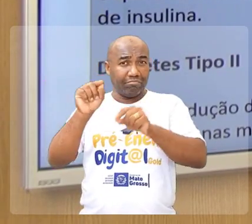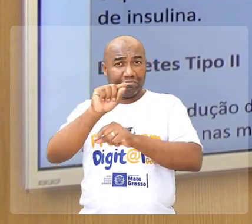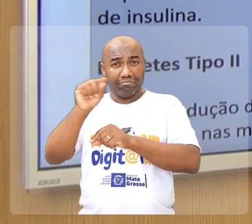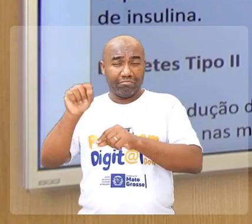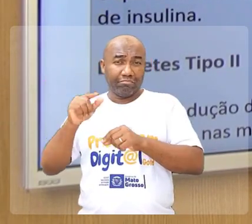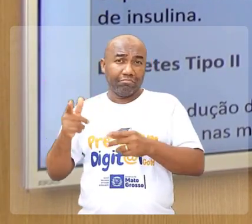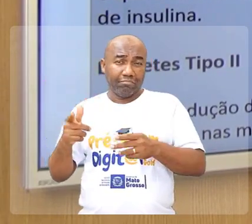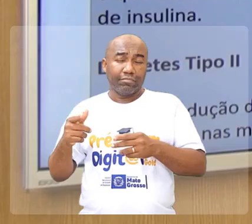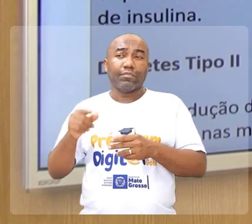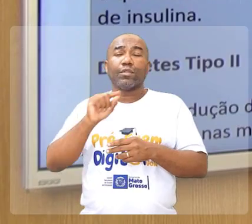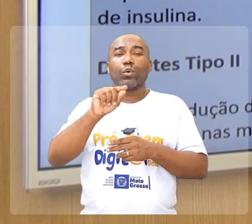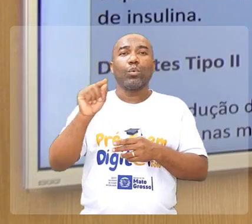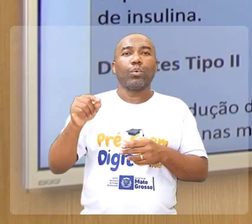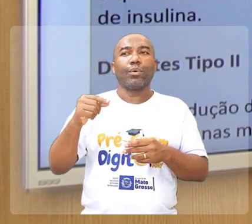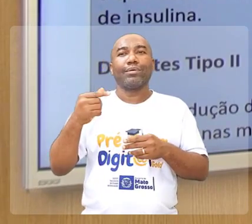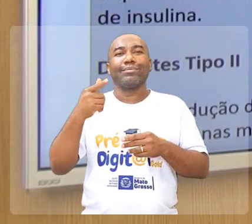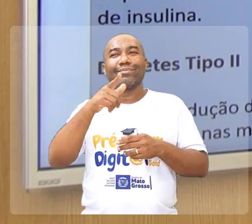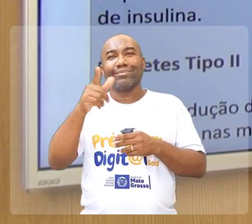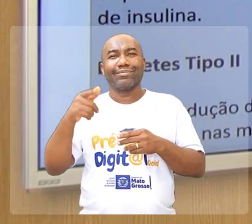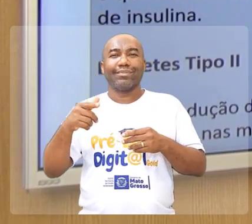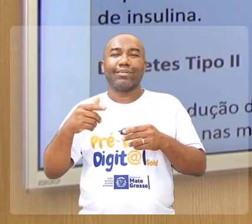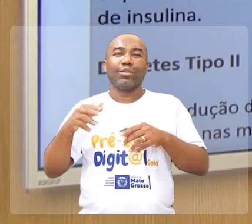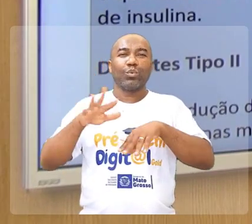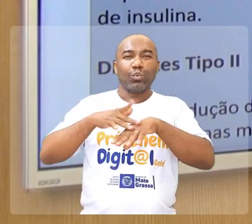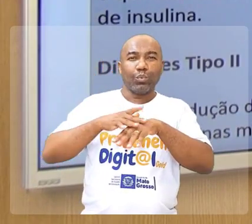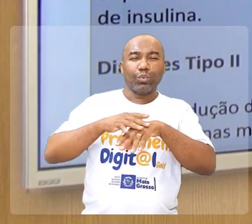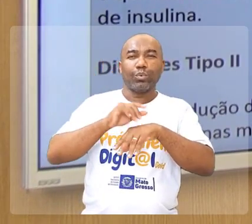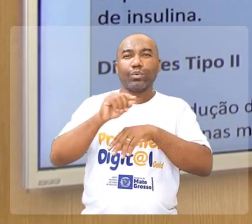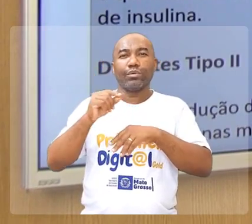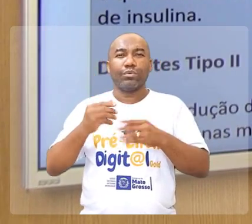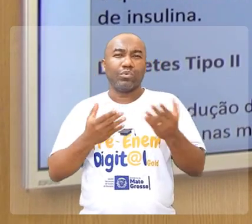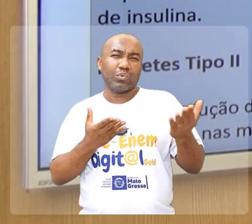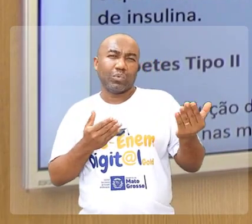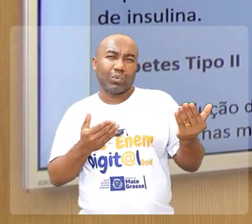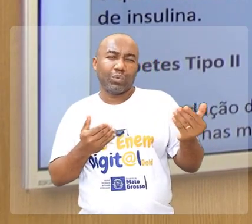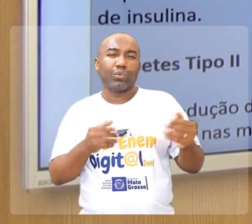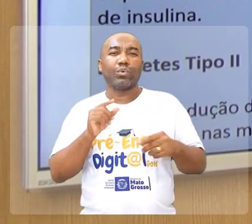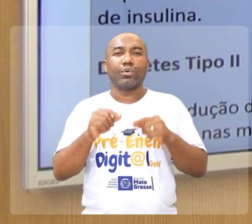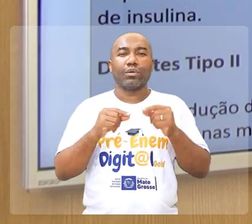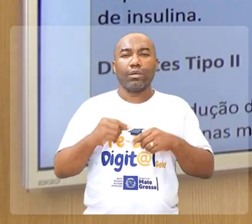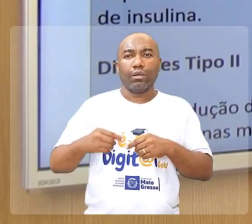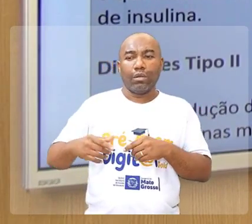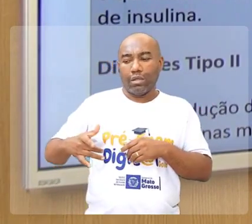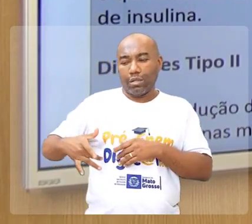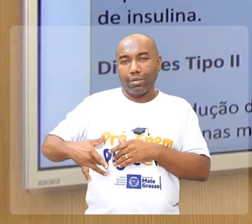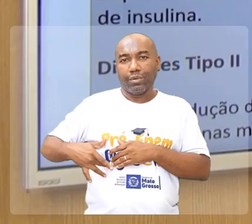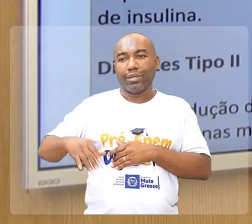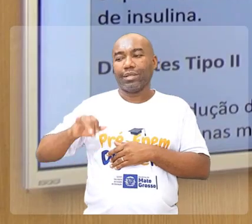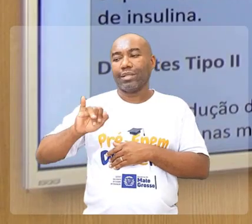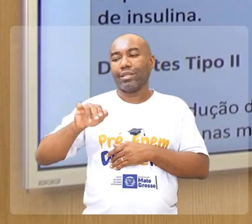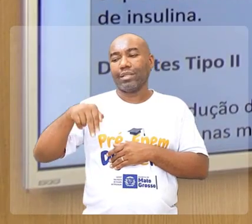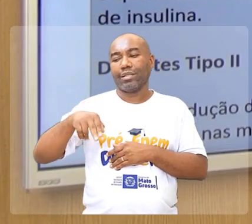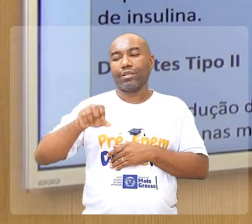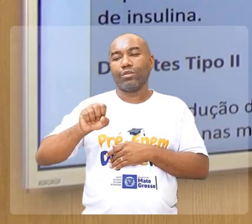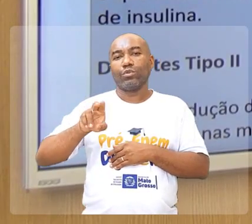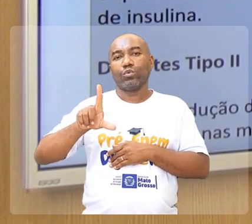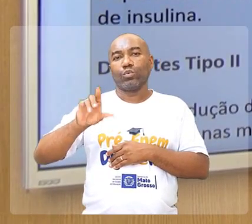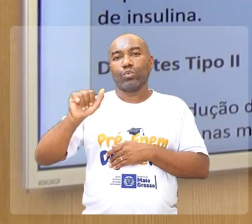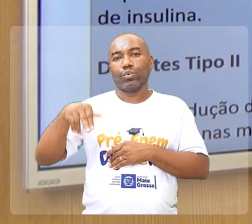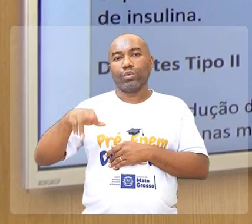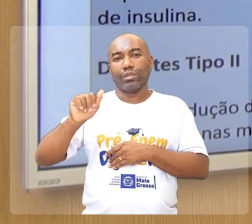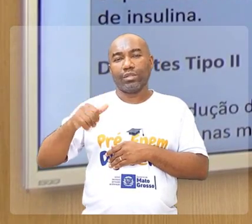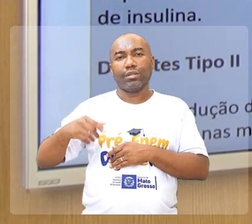infância, no começo da adolescência, passa a não produzir a insulina na